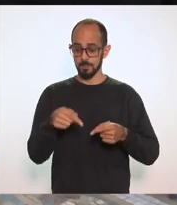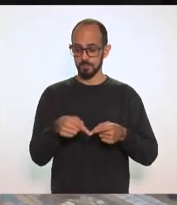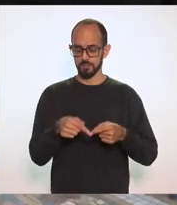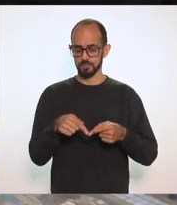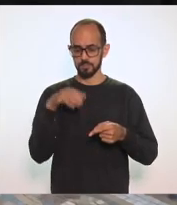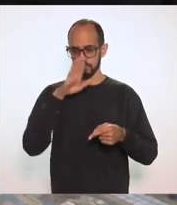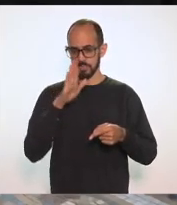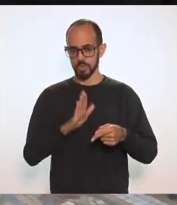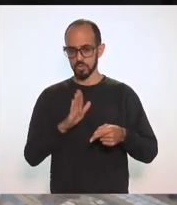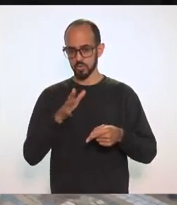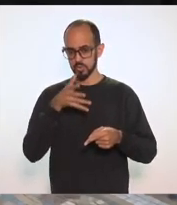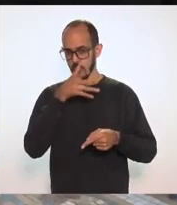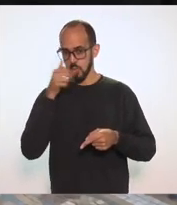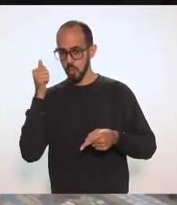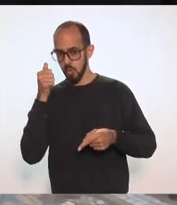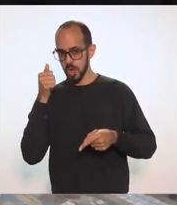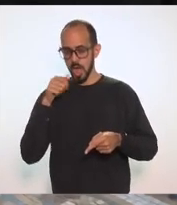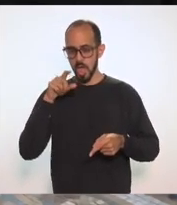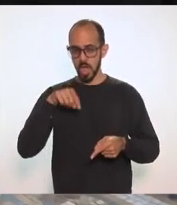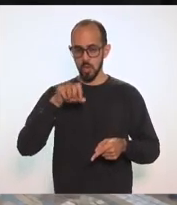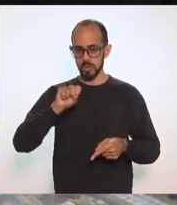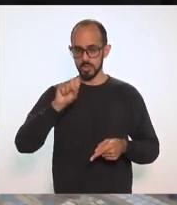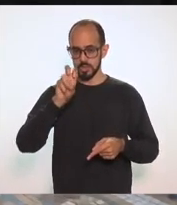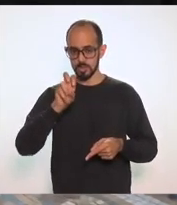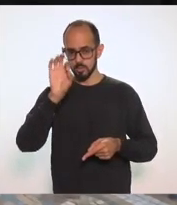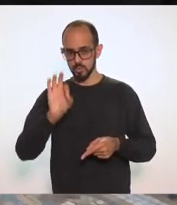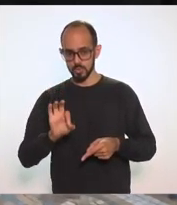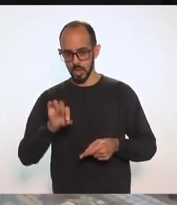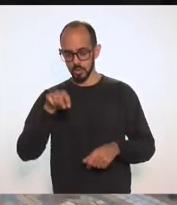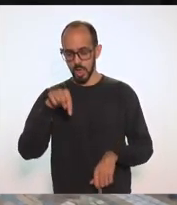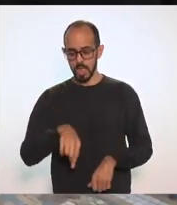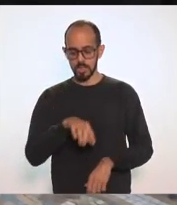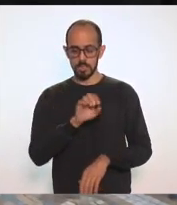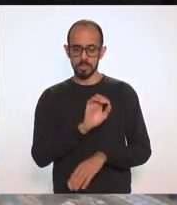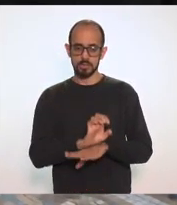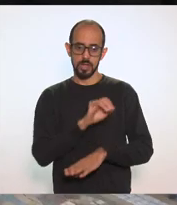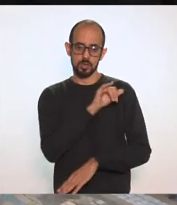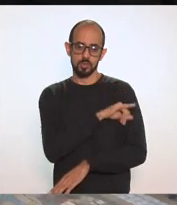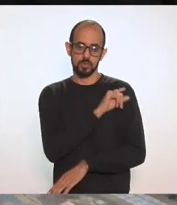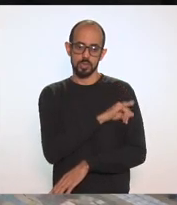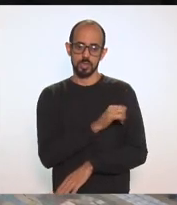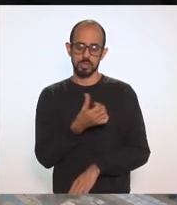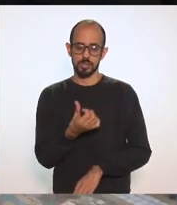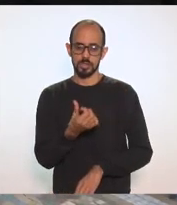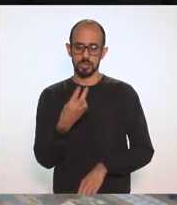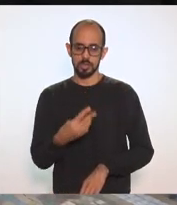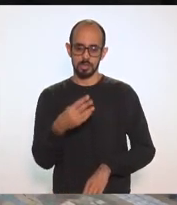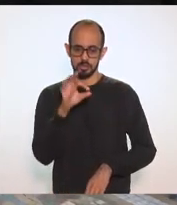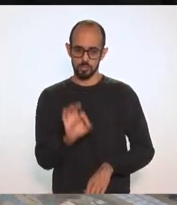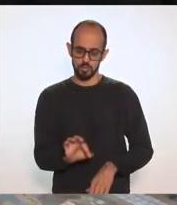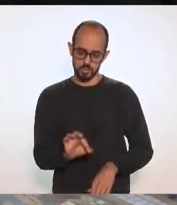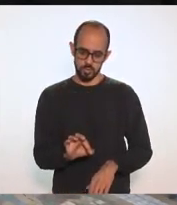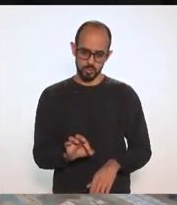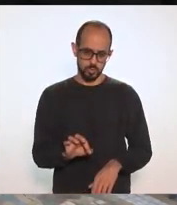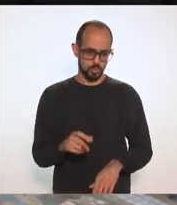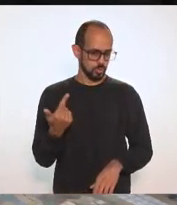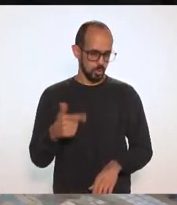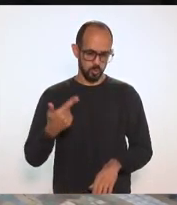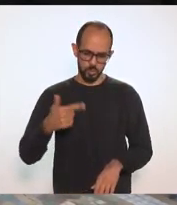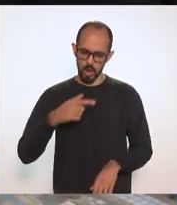de cura é de 85%, em nosso Estado é de 63%. Sem dúvida nenhuma,